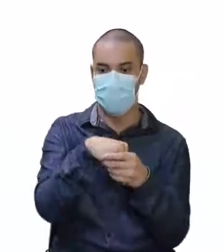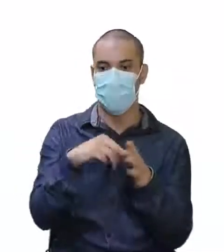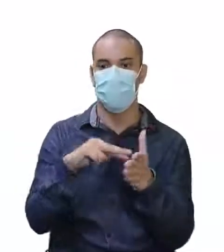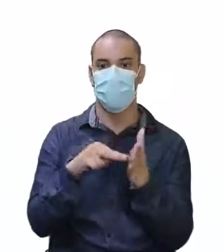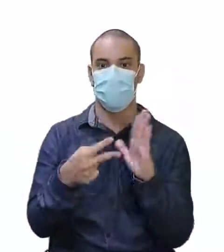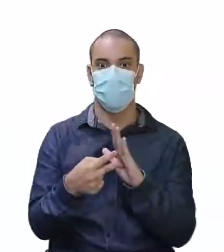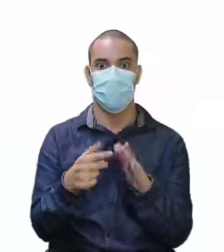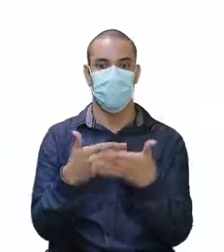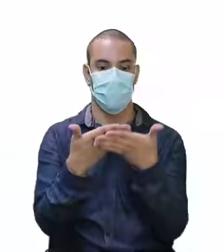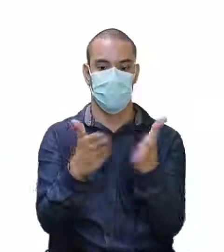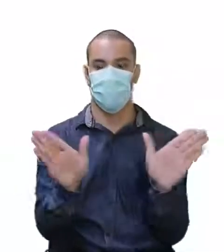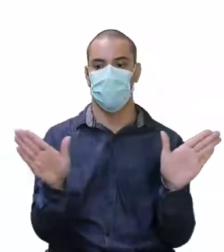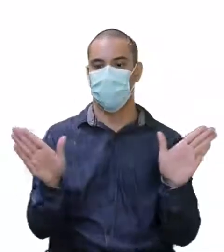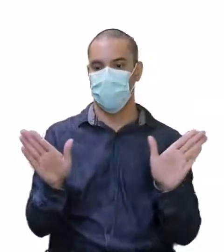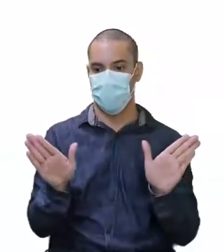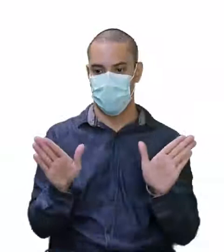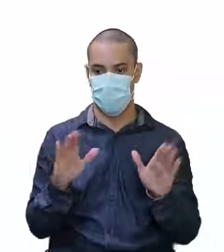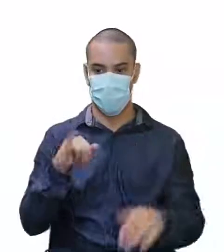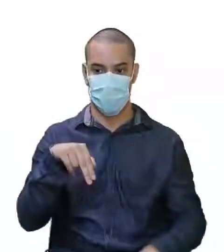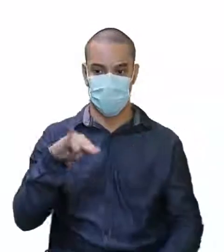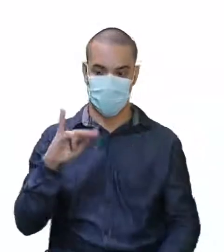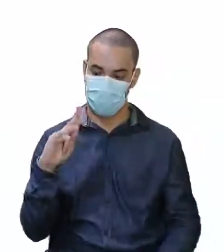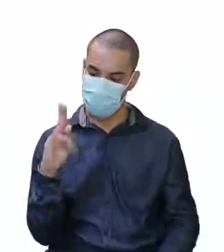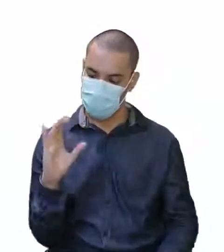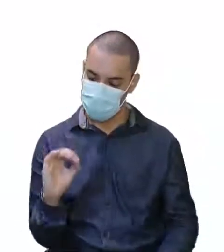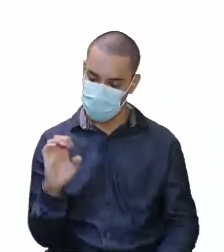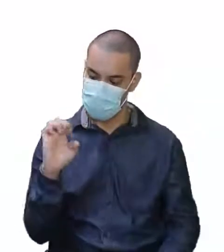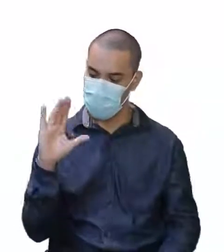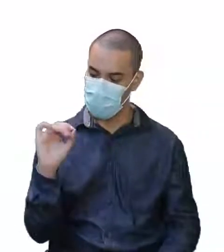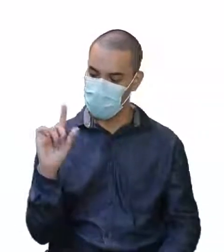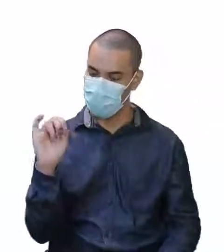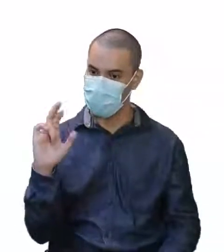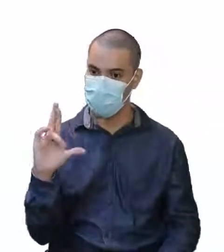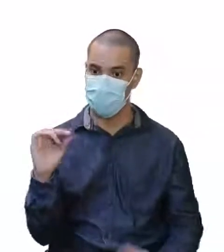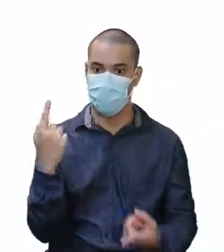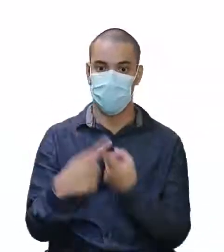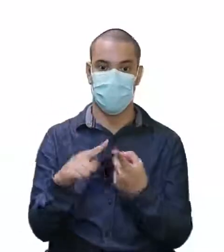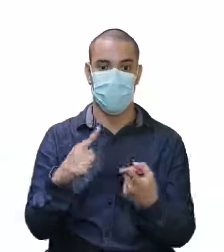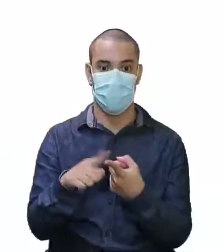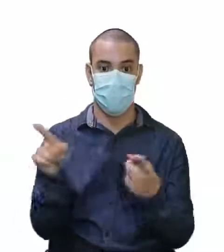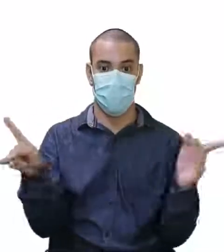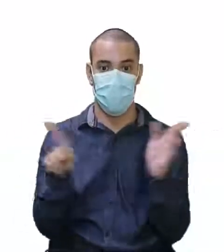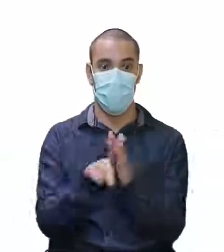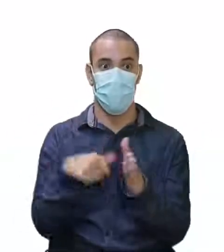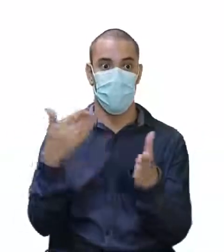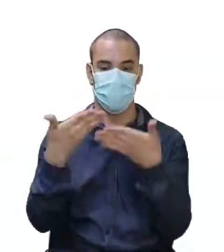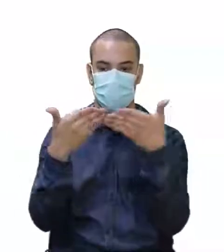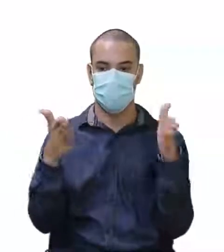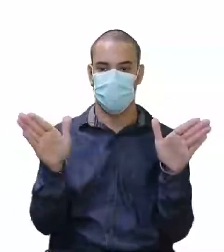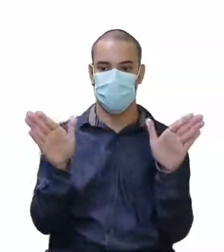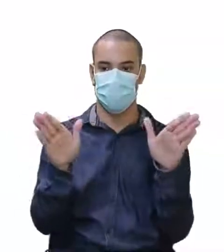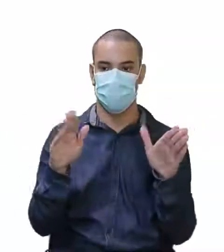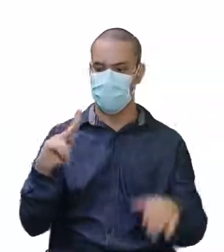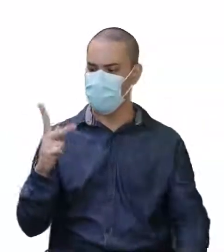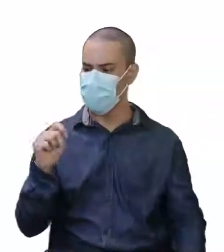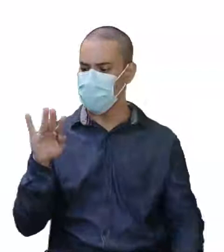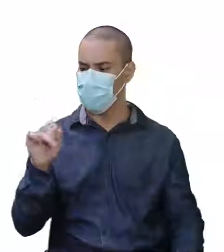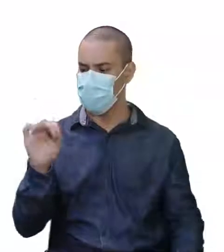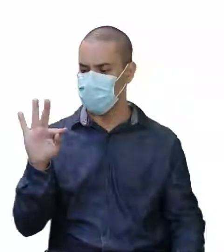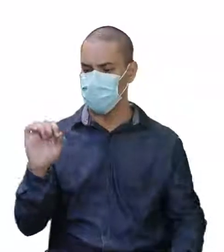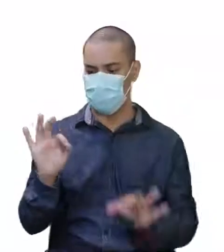está abrangendo o nicho ecológico. O nicho ecológico ele é mais amplo do que o habitat. O habitat você vai dizer onde ele